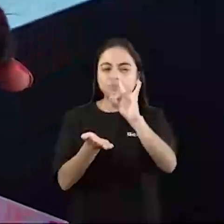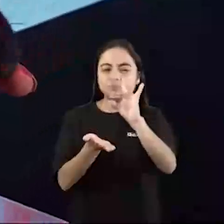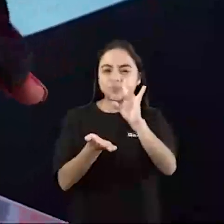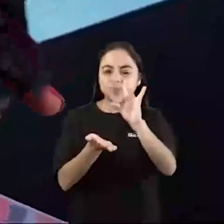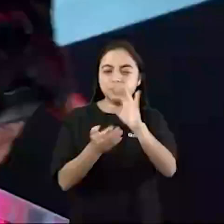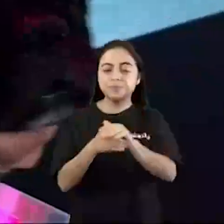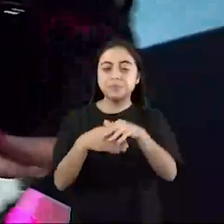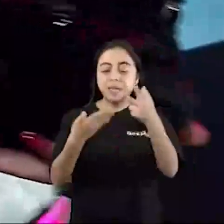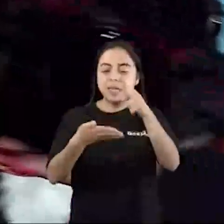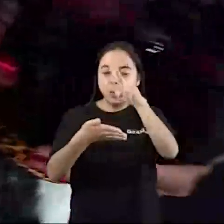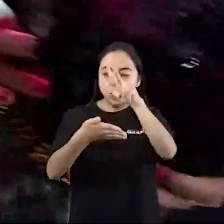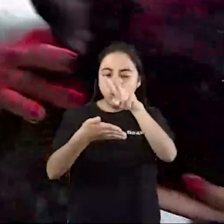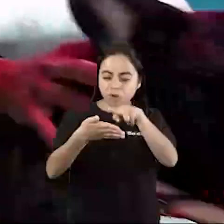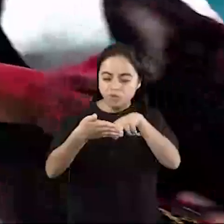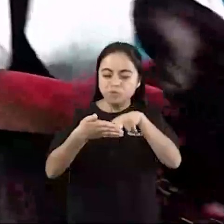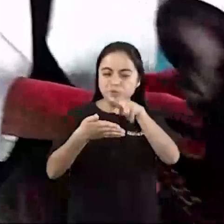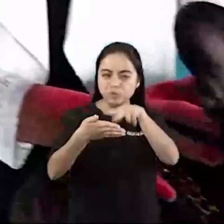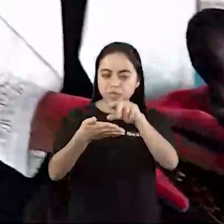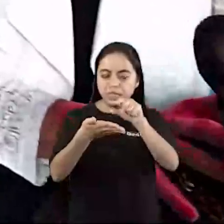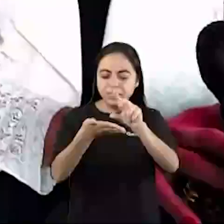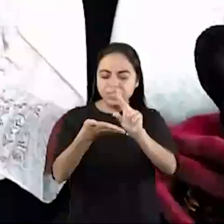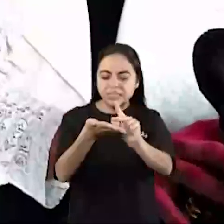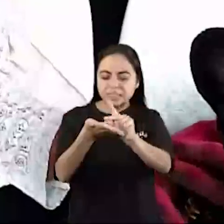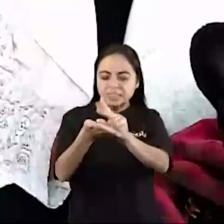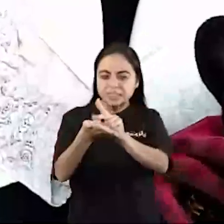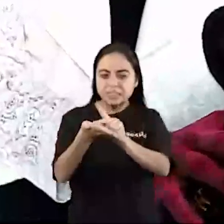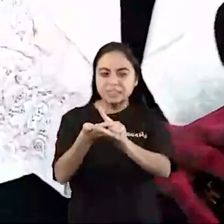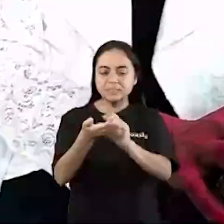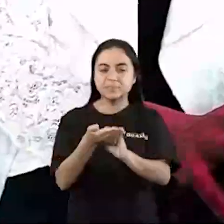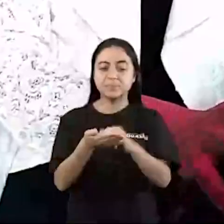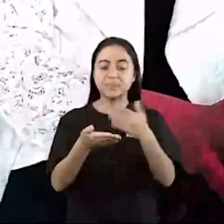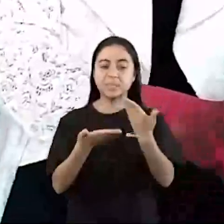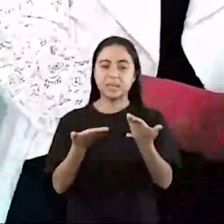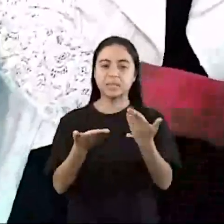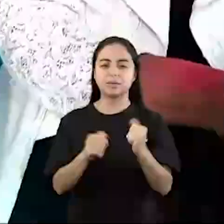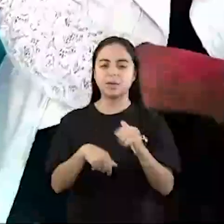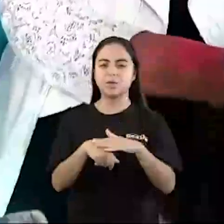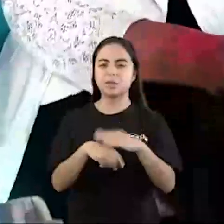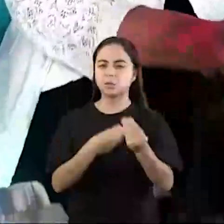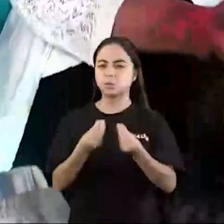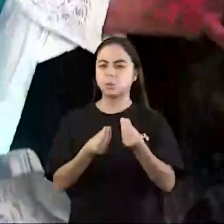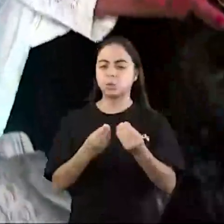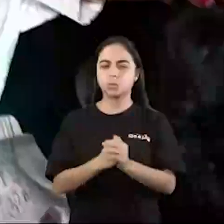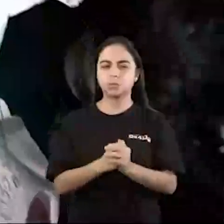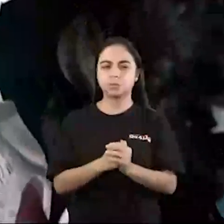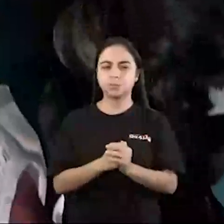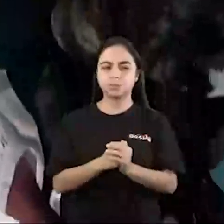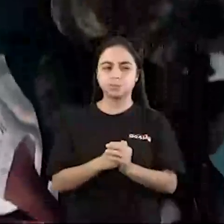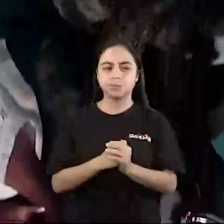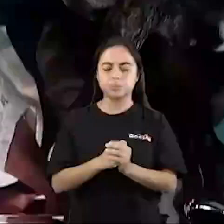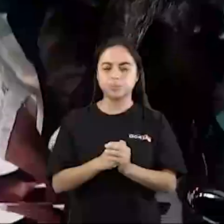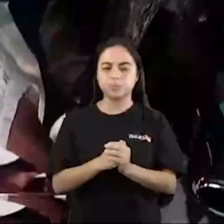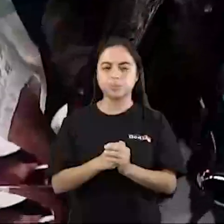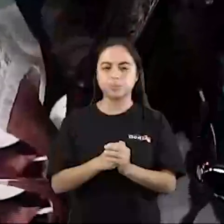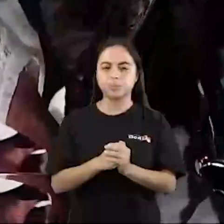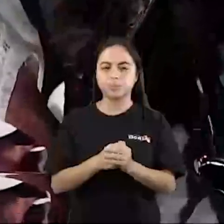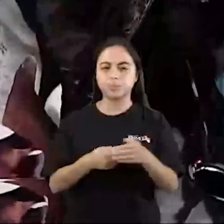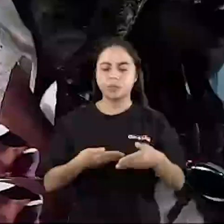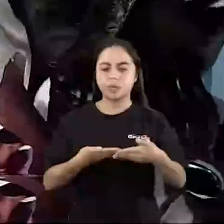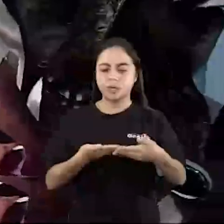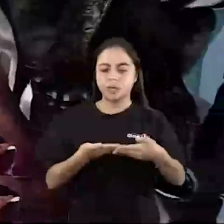preciso ver isso que está grudado aqui. Como é que eu faço? Eu repouso o material sobre